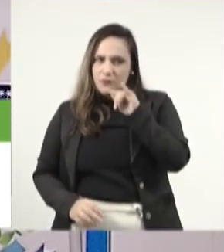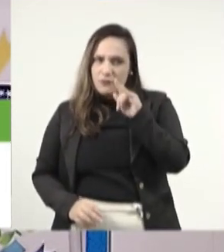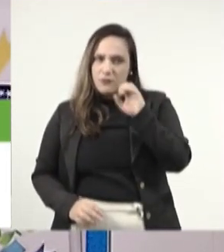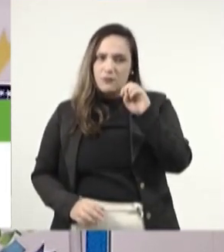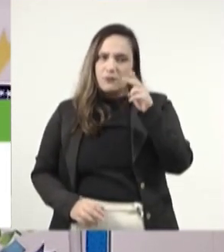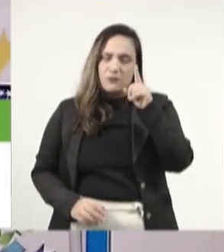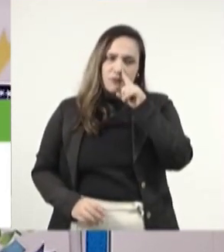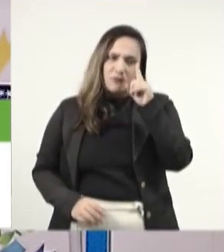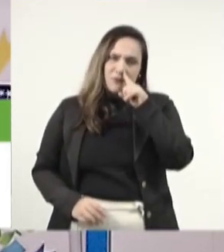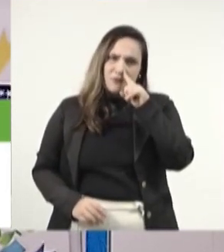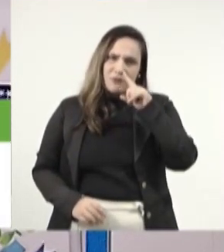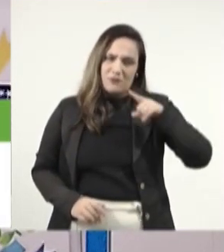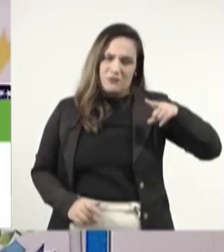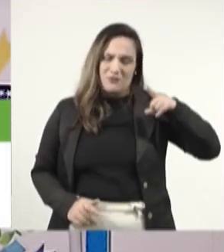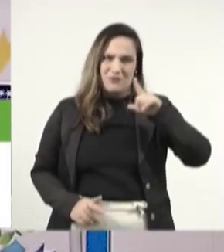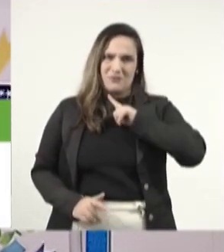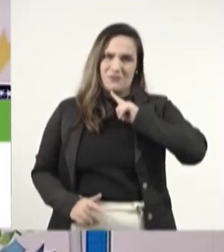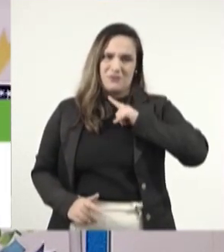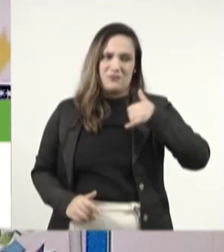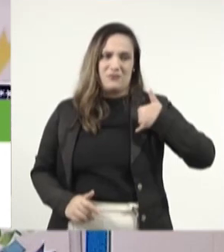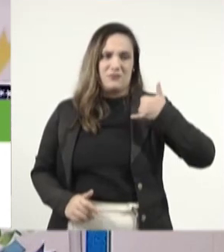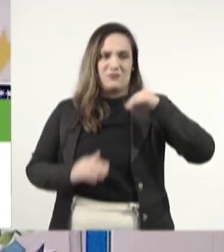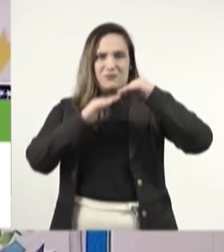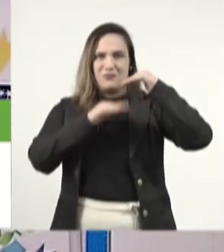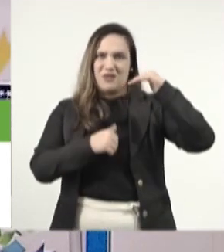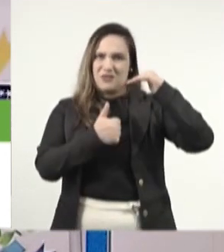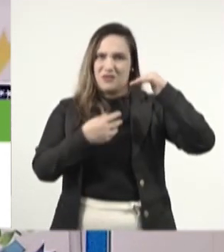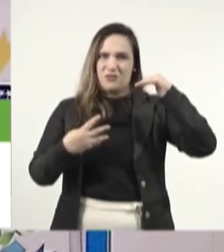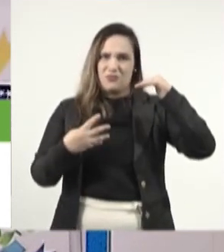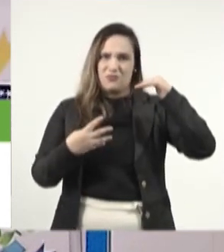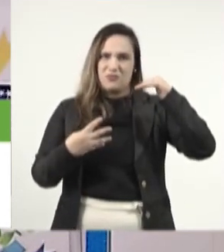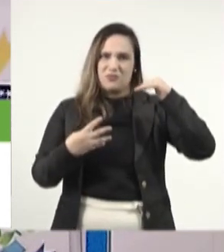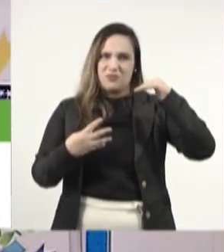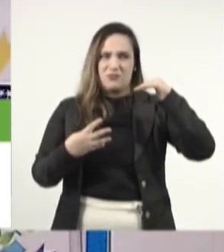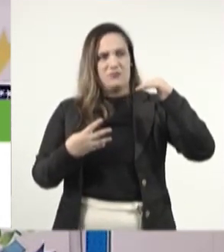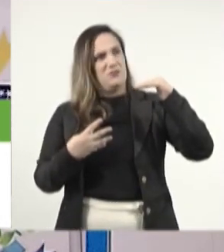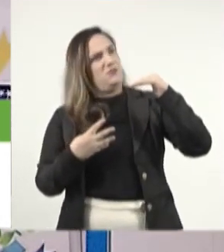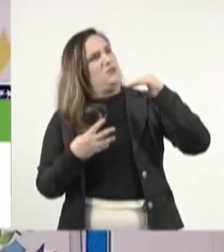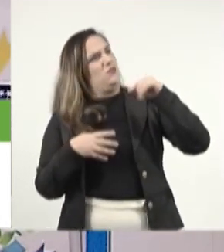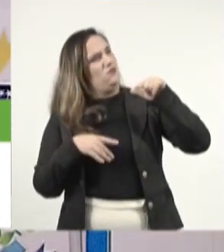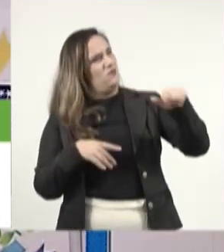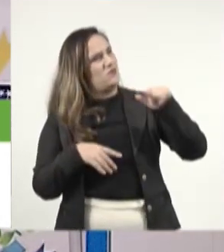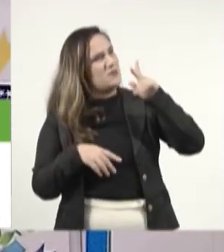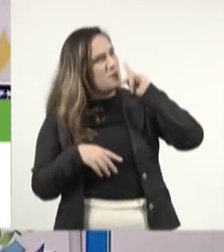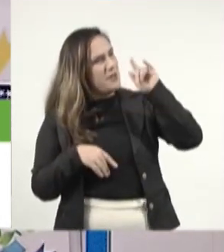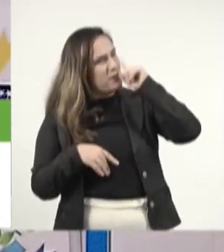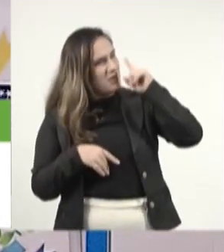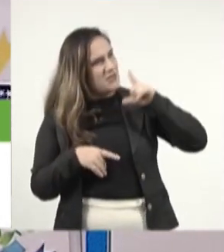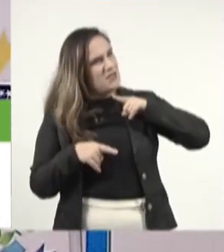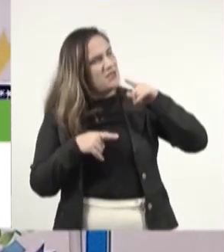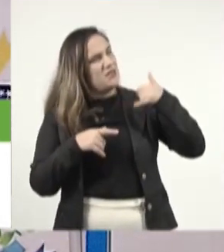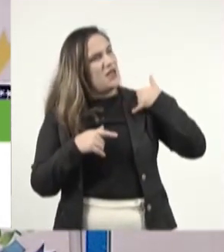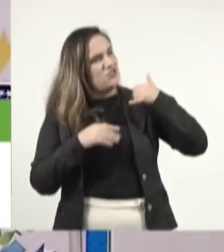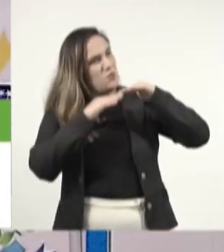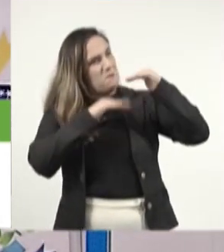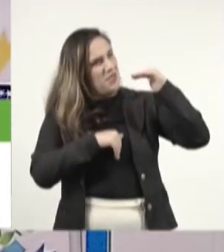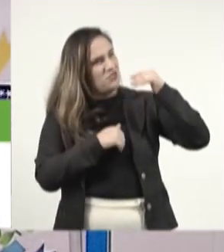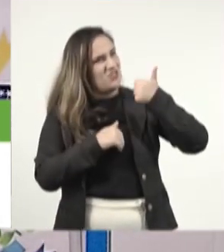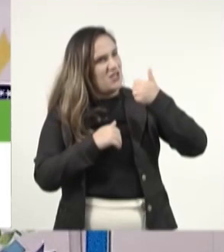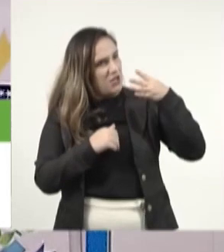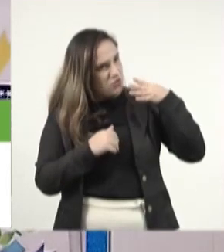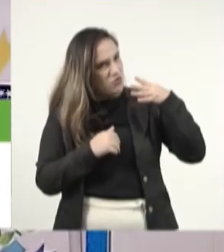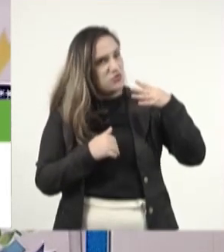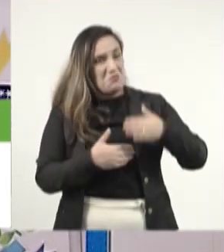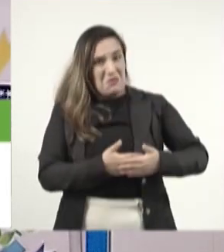tenham menos de 14 anos na data do nascimento dessa criança. né? A referência, como eu disse, então, a data de nascimento, porque